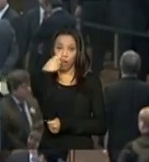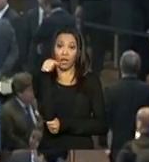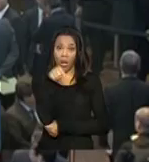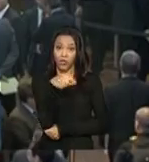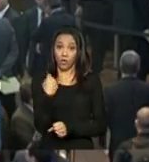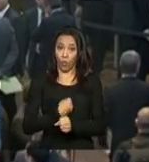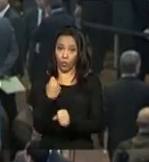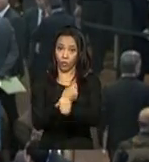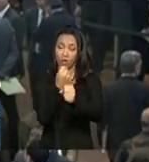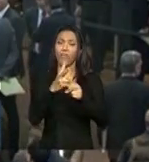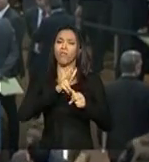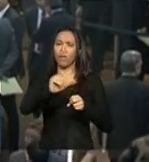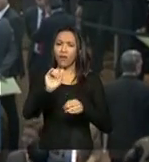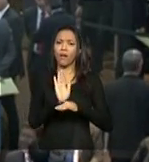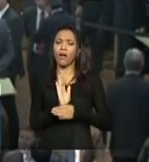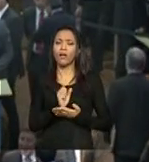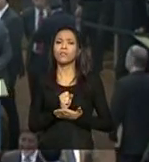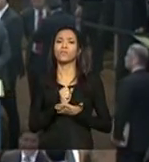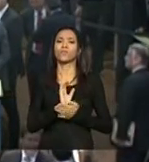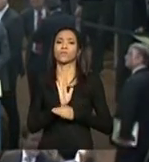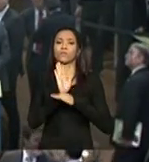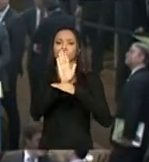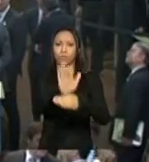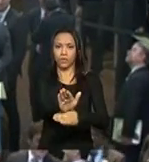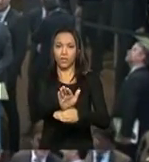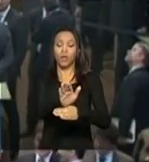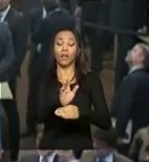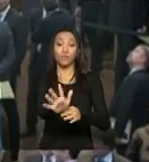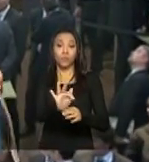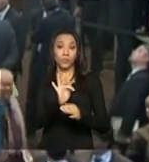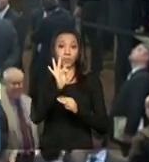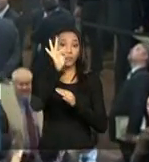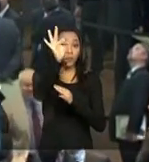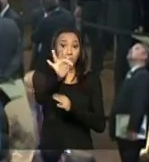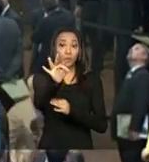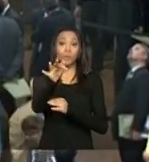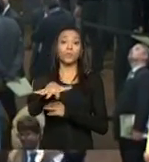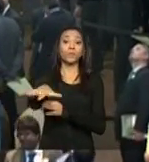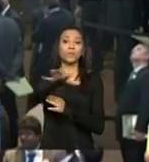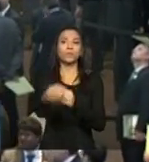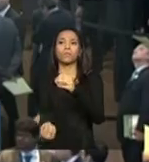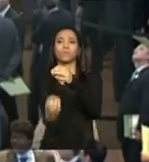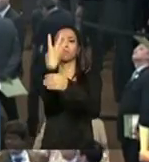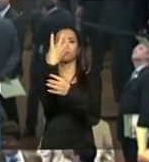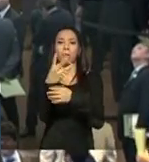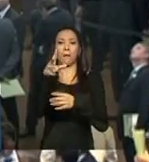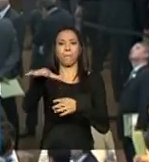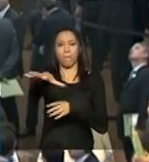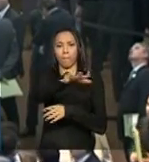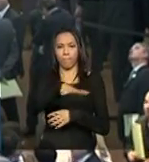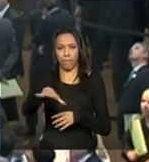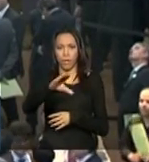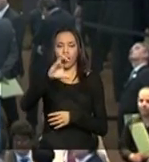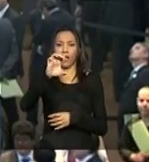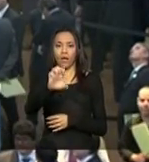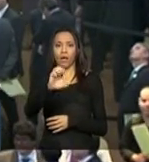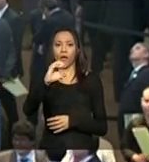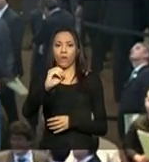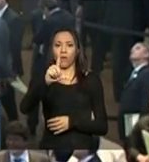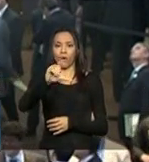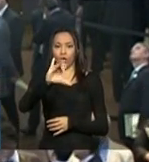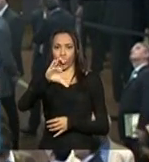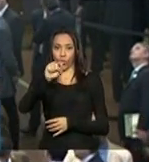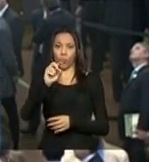servirão também para viabilizar a conexão de futuros parques eólicos no Rio Grande do Sul. Então, portanto,